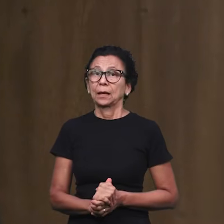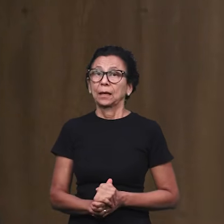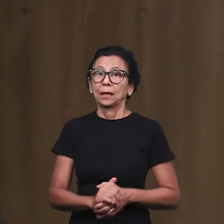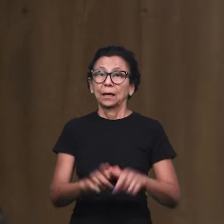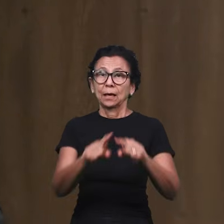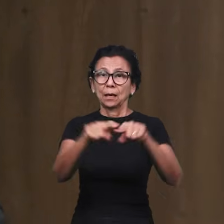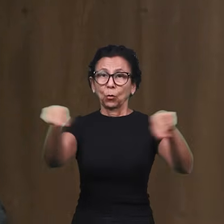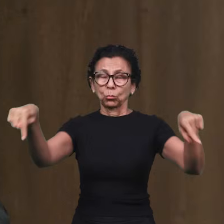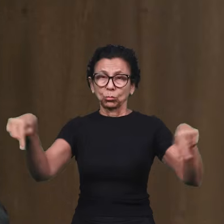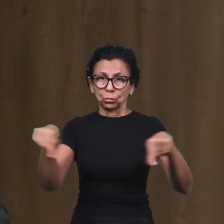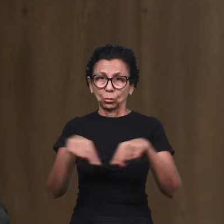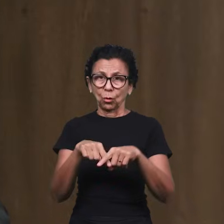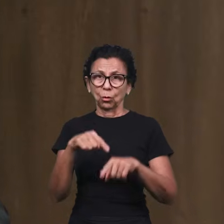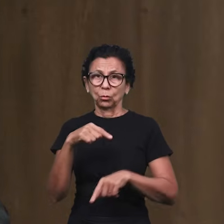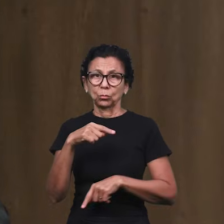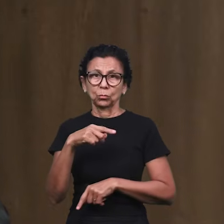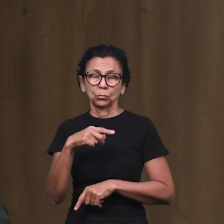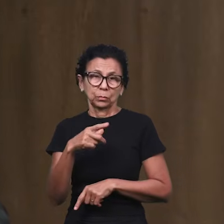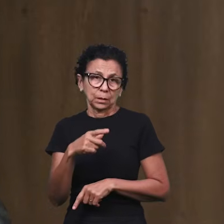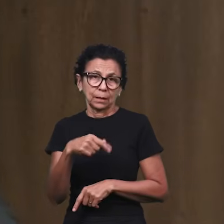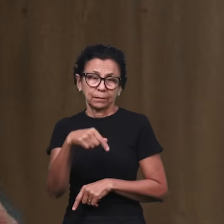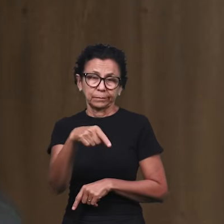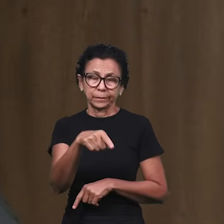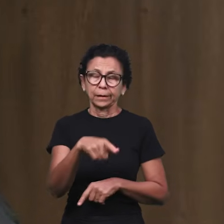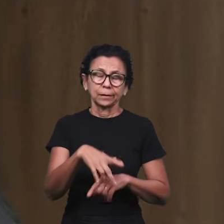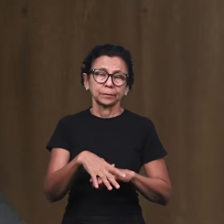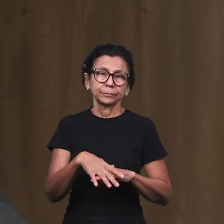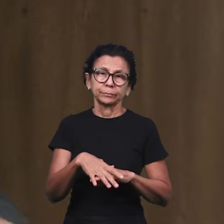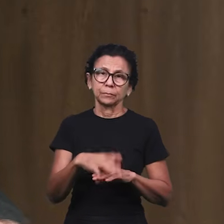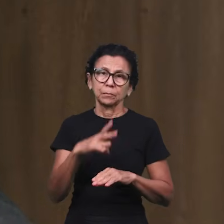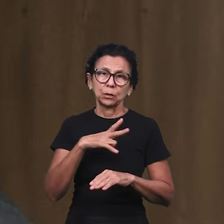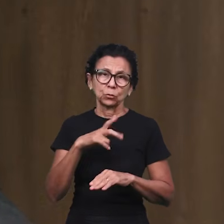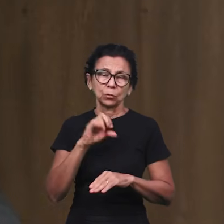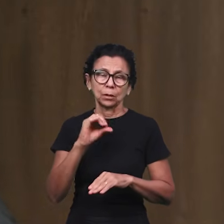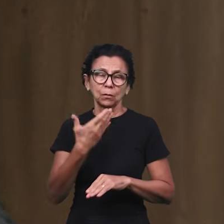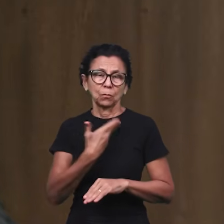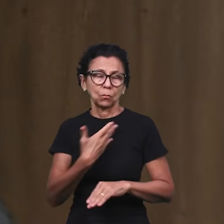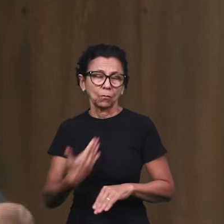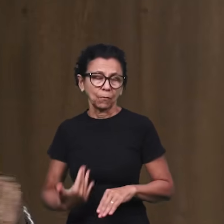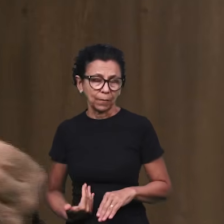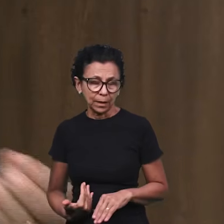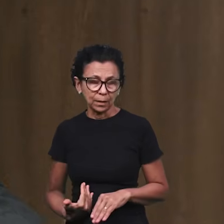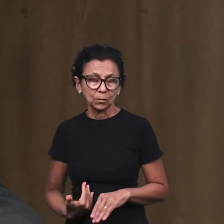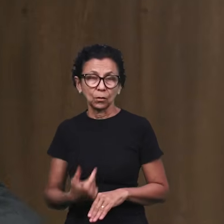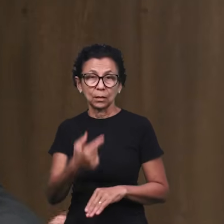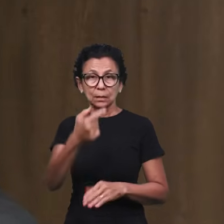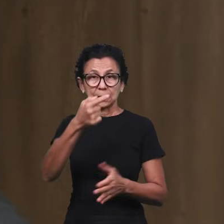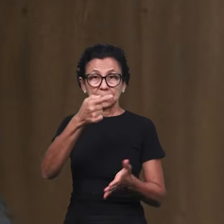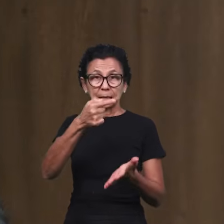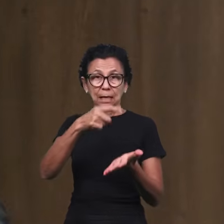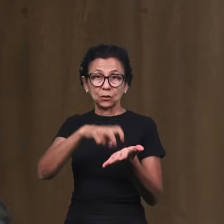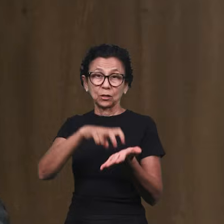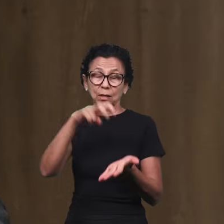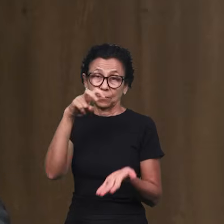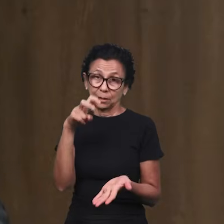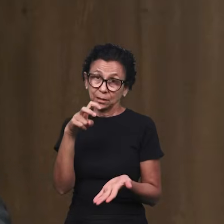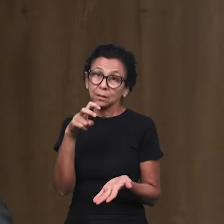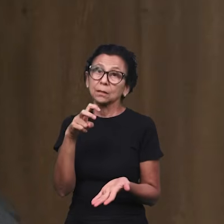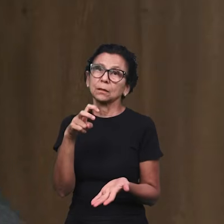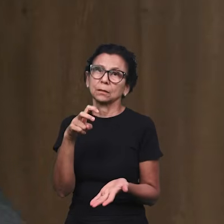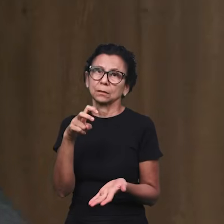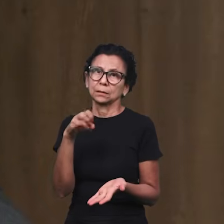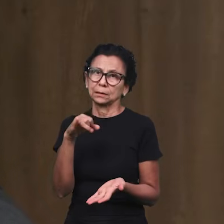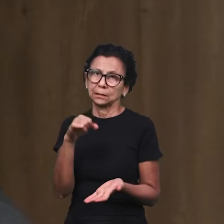Então, se você, às vezes, acorda um pouquinho mais tarde, você tem dificuldade de acordar,